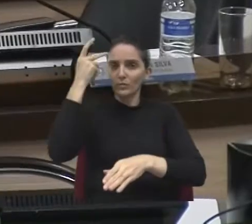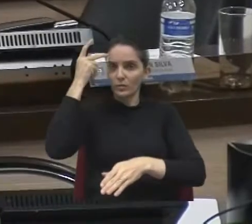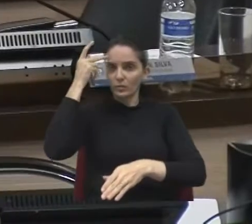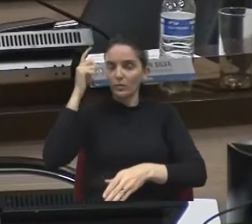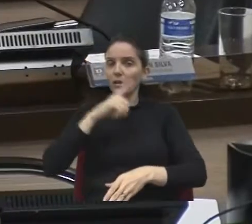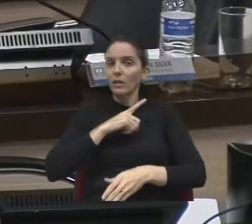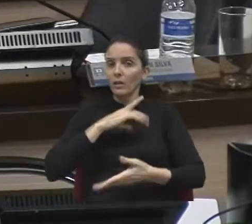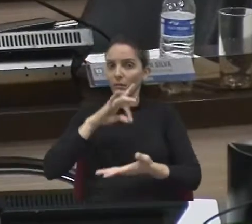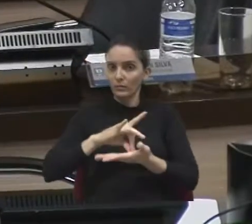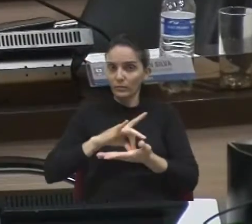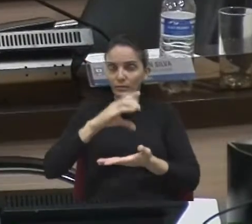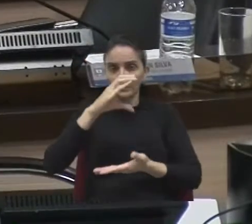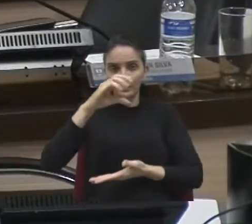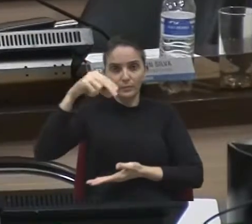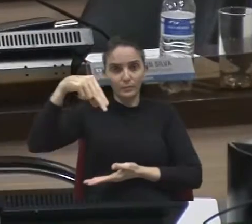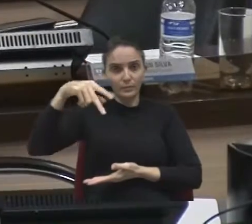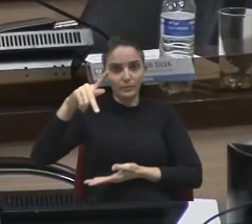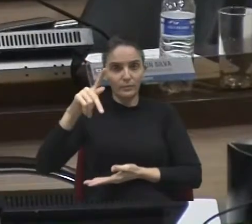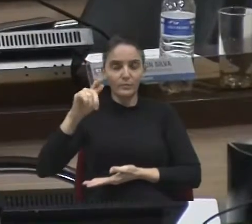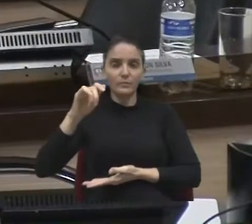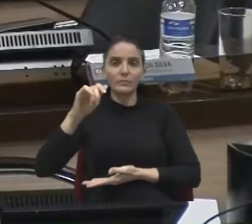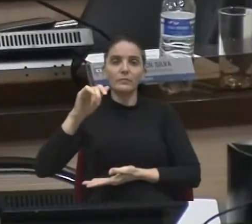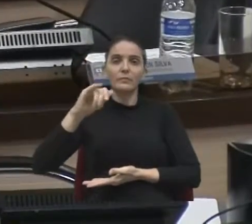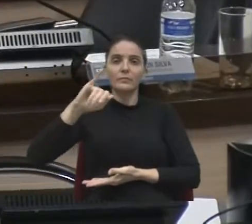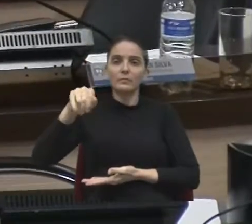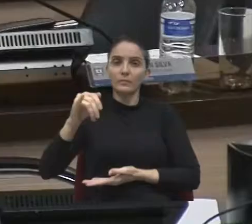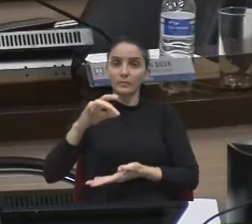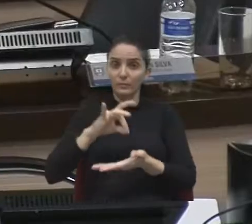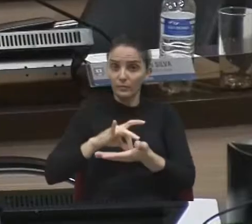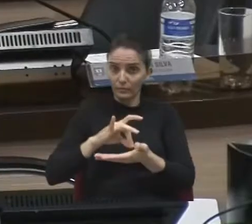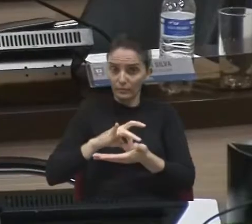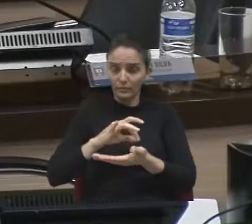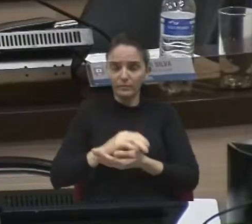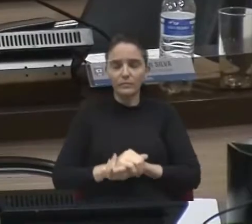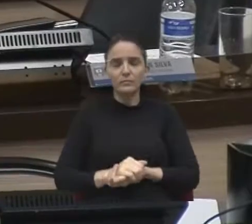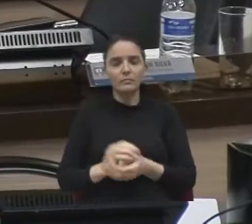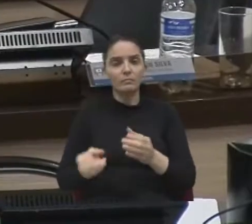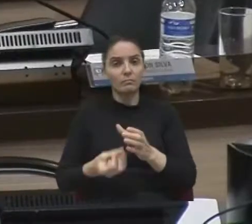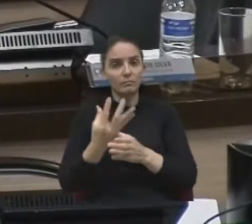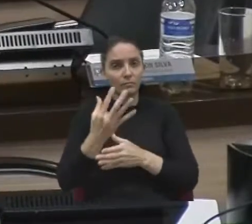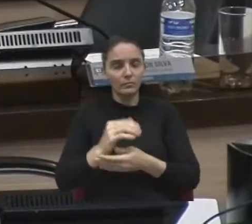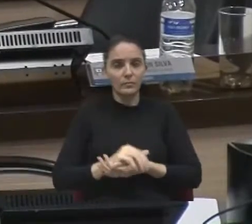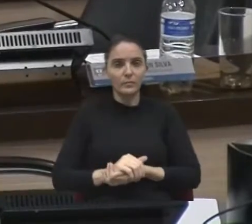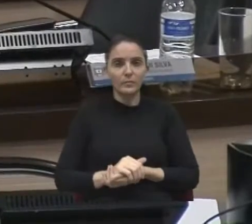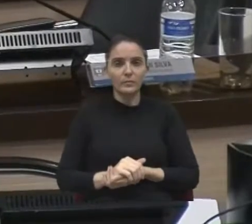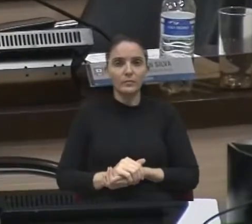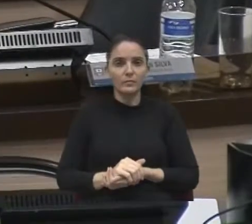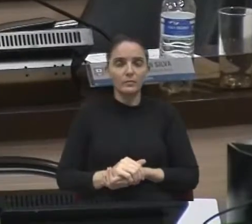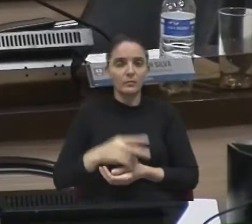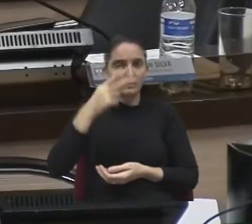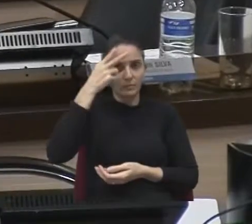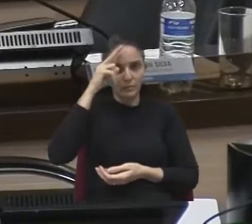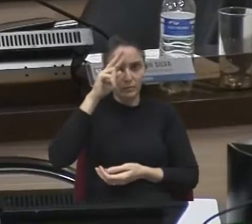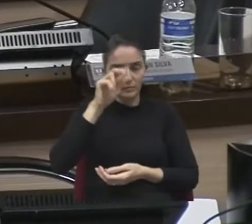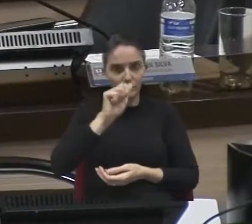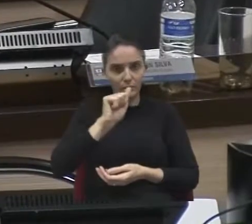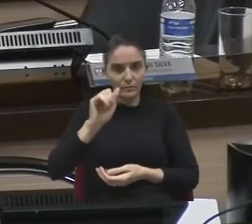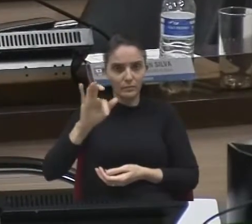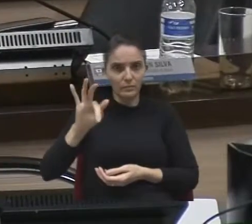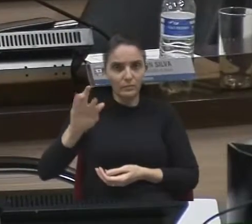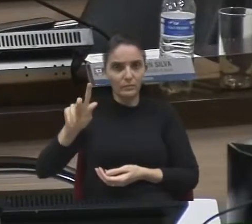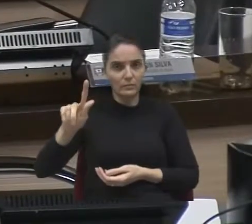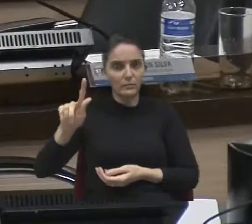CNPJ constituído. Como um pouco de histórico da ATIGEL, podemos citar que, em 15